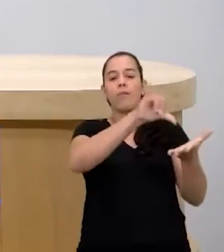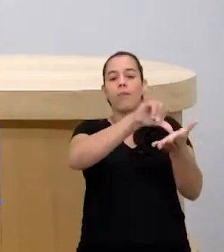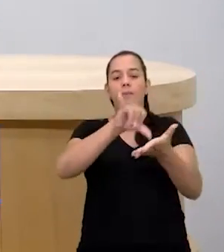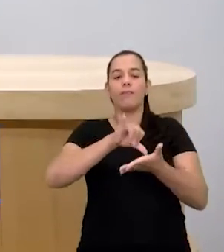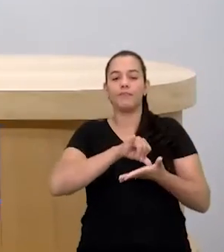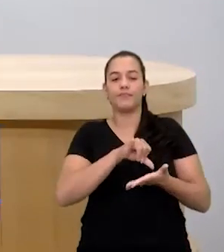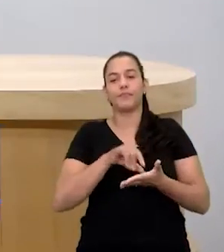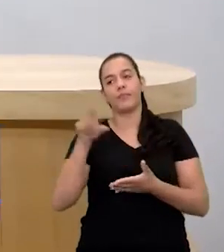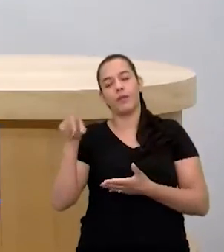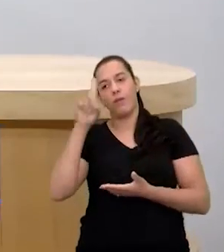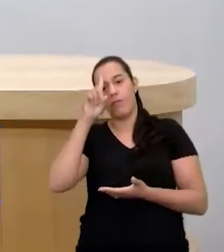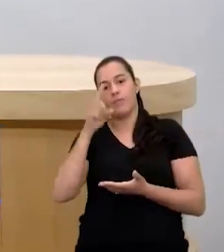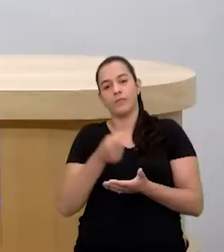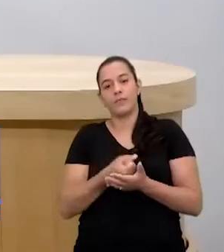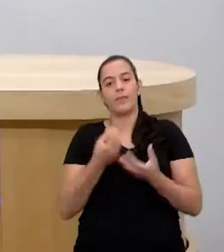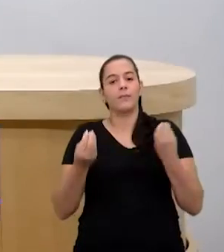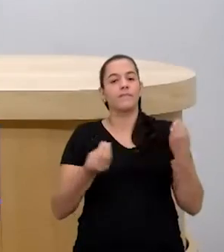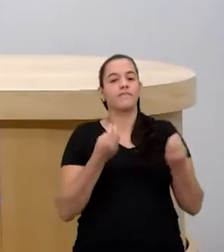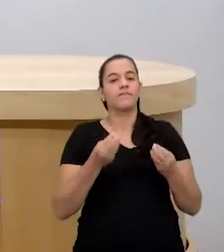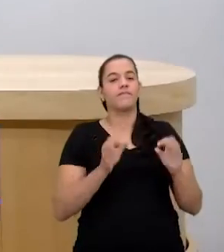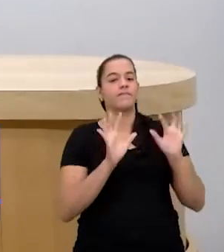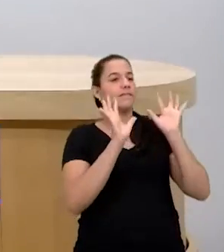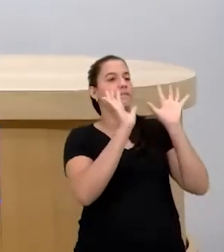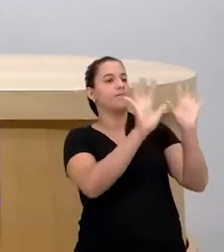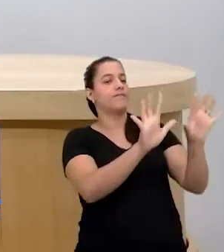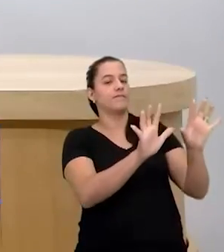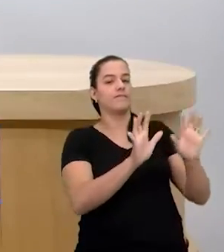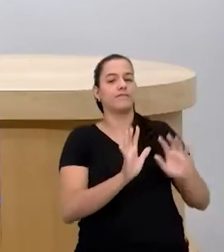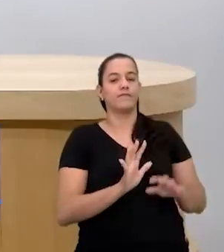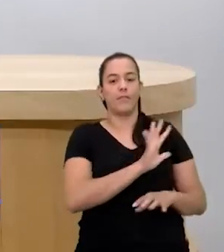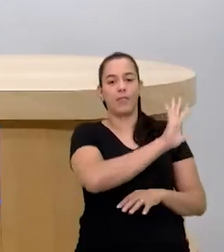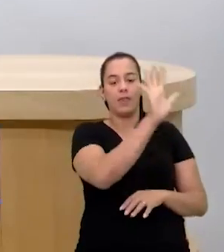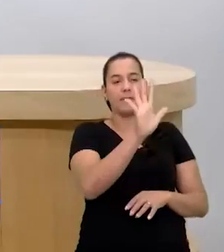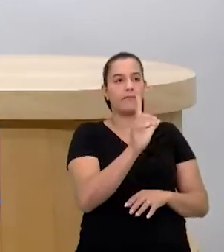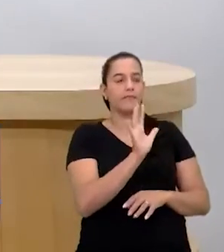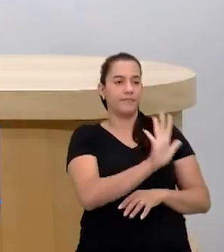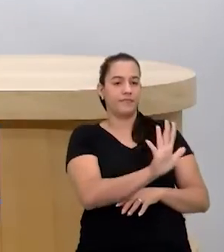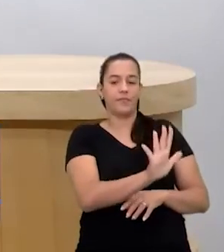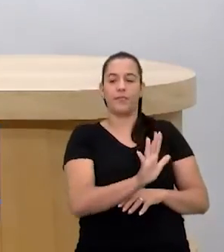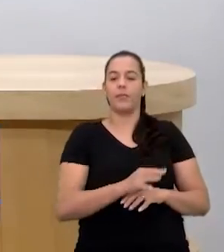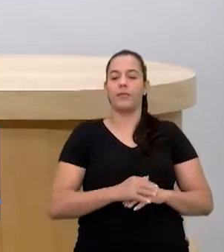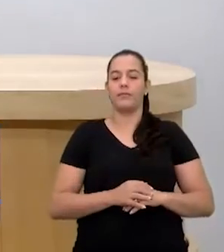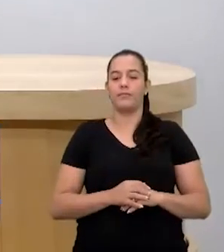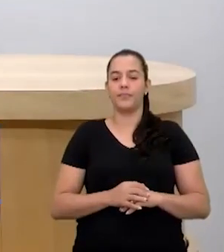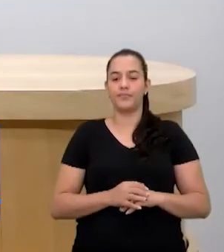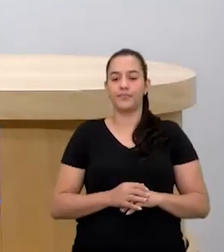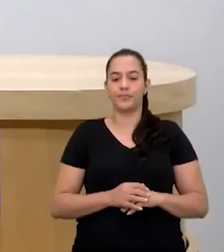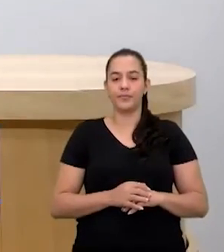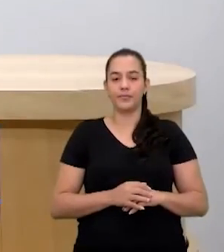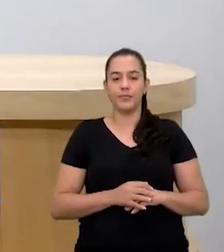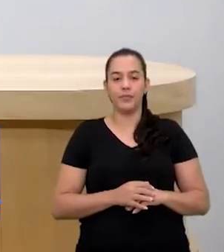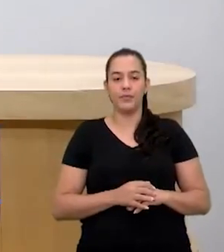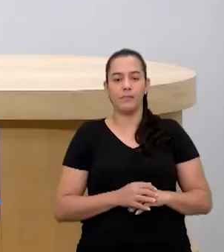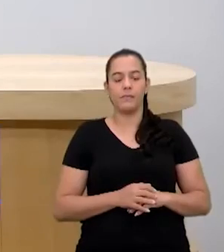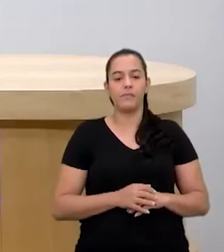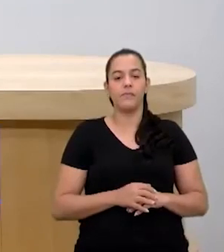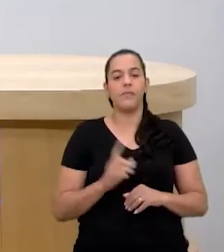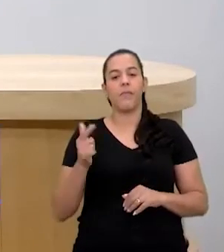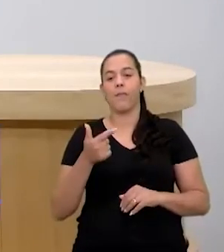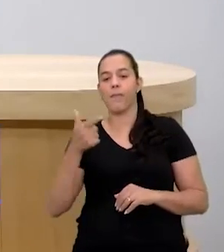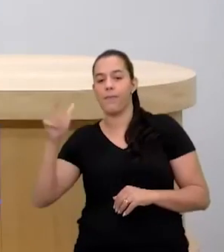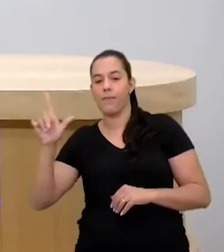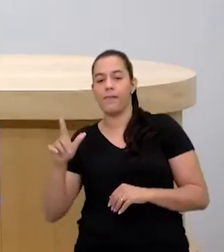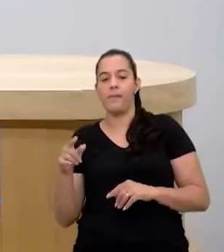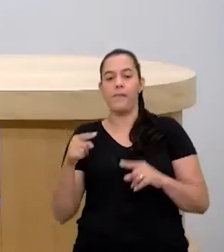a decisão do curador. Ele falou, vou deixar nesses lugares aqui, ó. Pá, tacou num lugar lá. E aí um crítico de